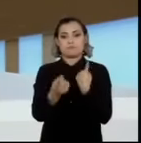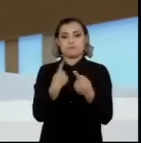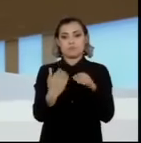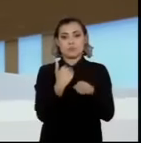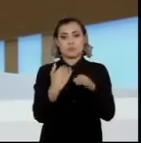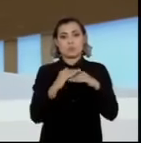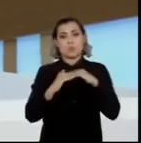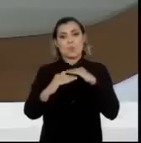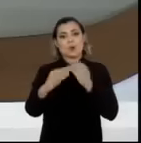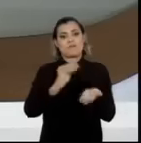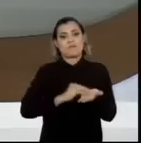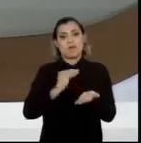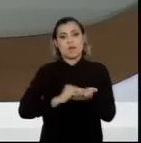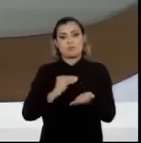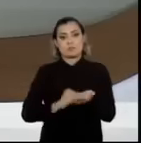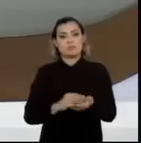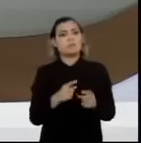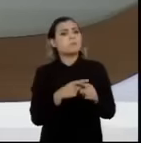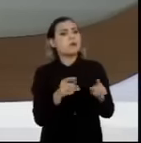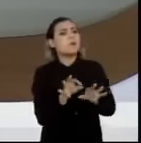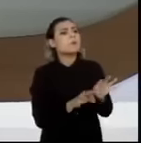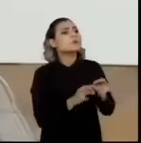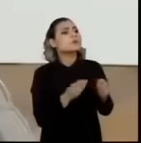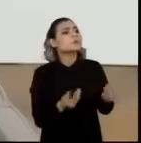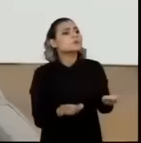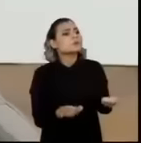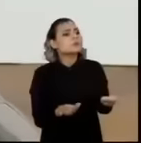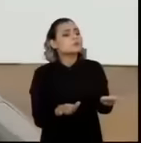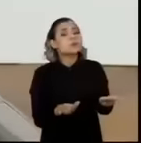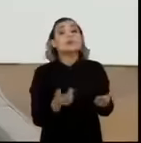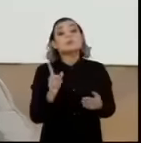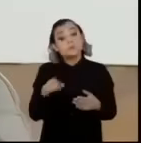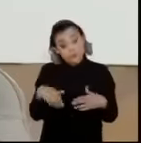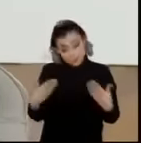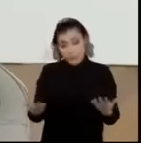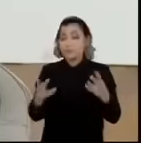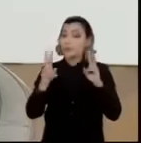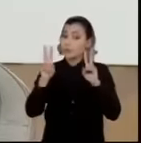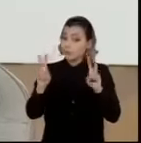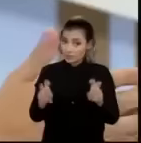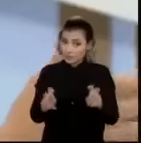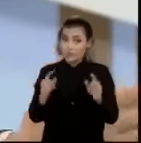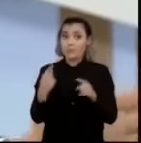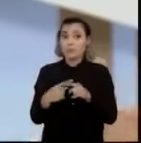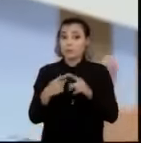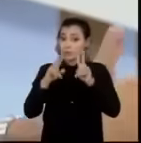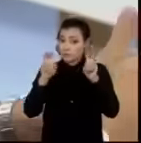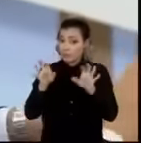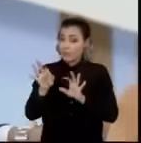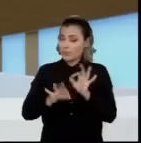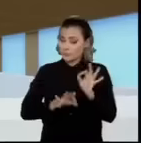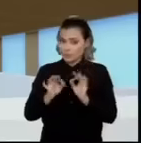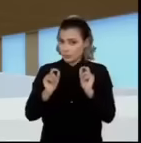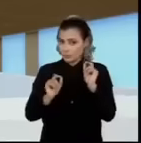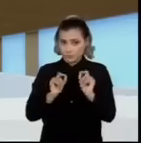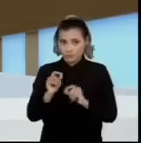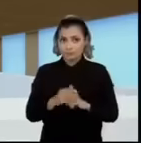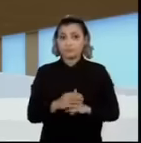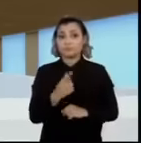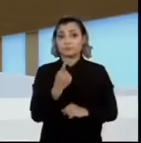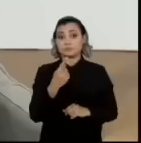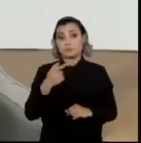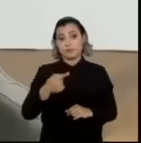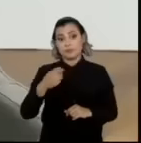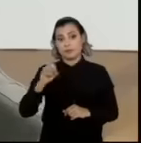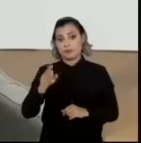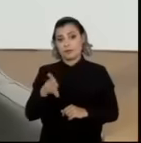Mas atentando ao que diz respeito ali ao projeto. Não, então, esse caso, veja bem, como é que diz respeito ao projeto. Ela tem 870 quilômetros. Então,